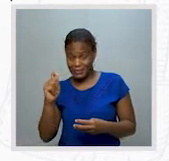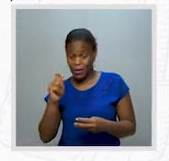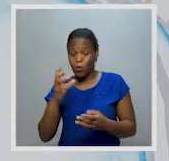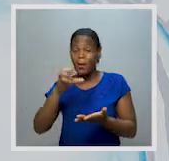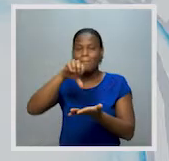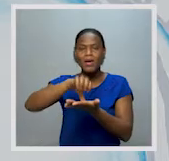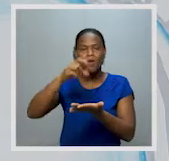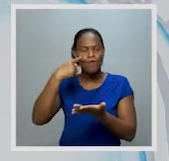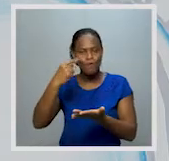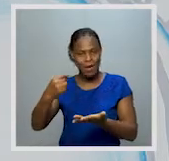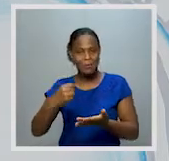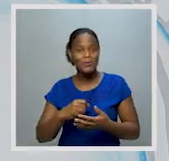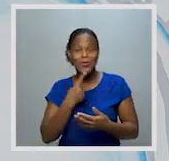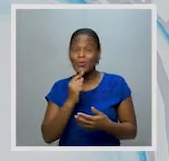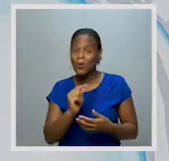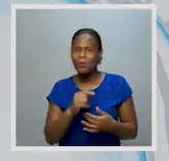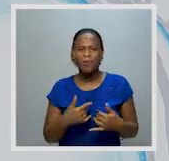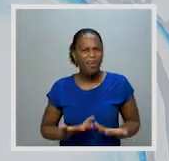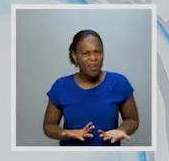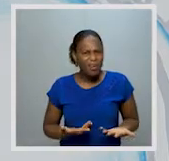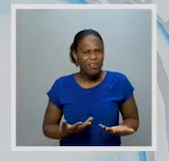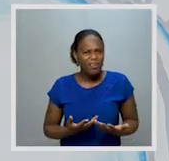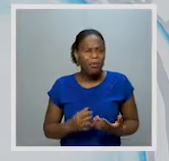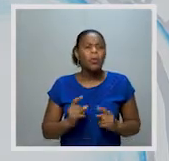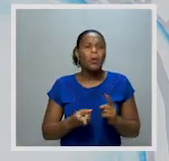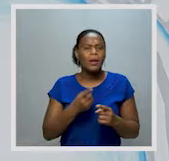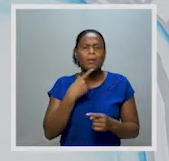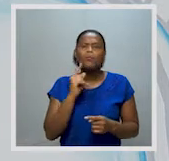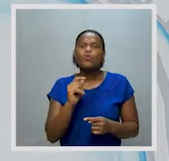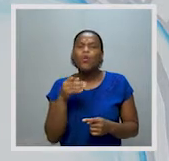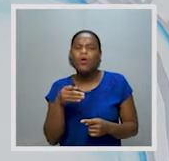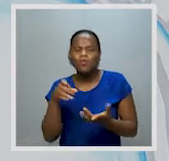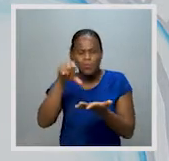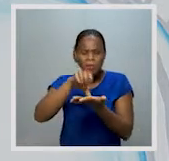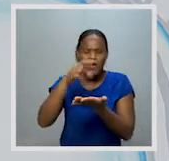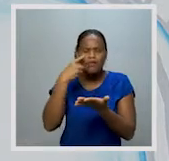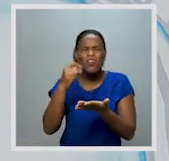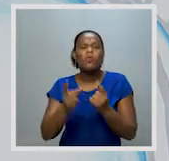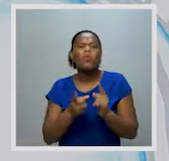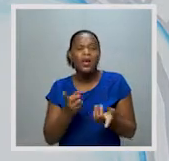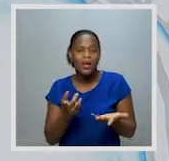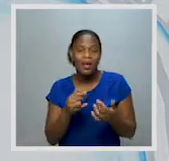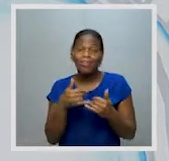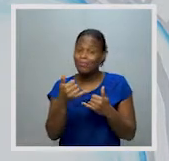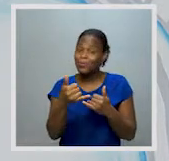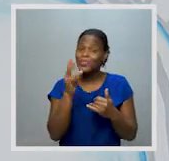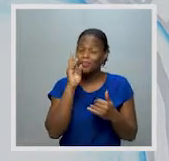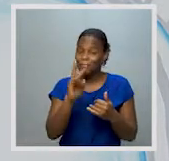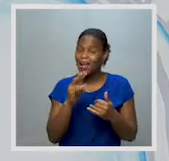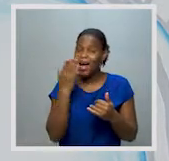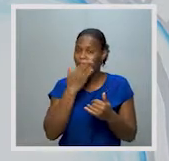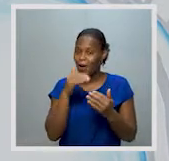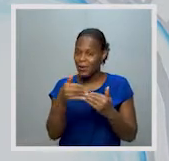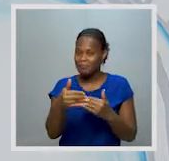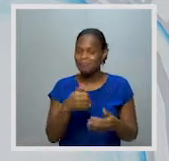no meio do verbo. Mas o que é isso de um pronome vir no meio do verbo? Já vamos ver dentro de instantes